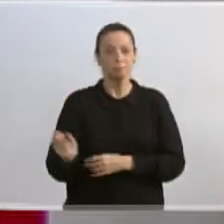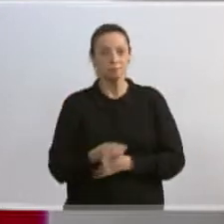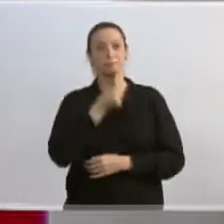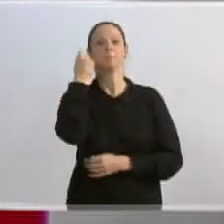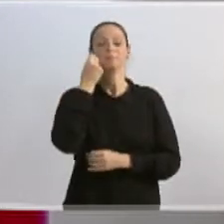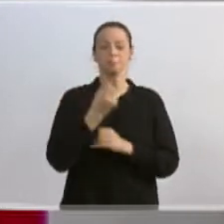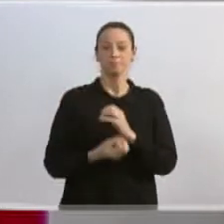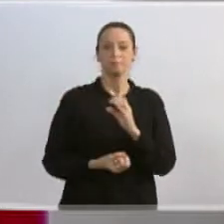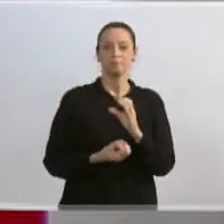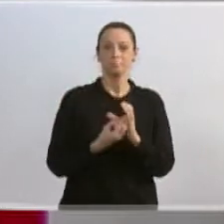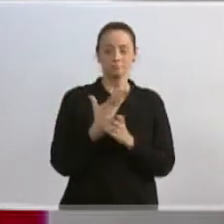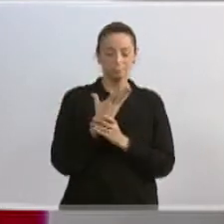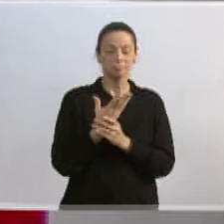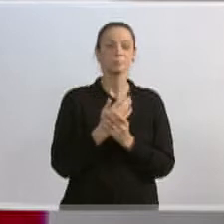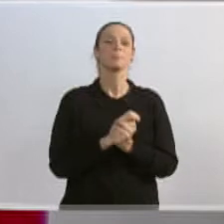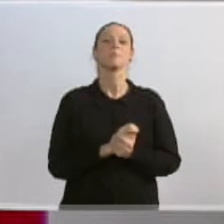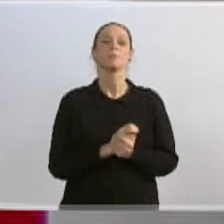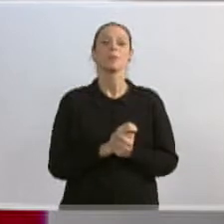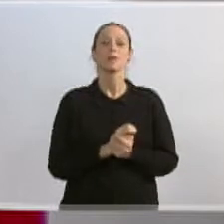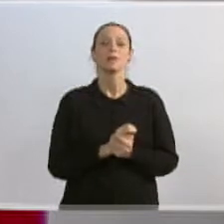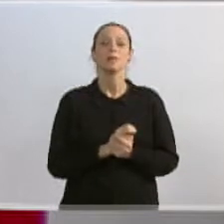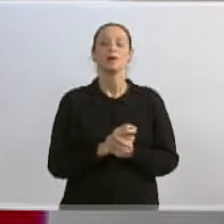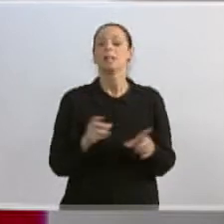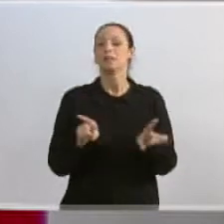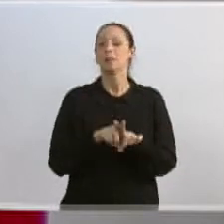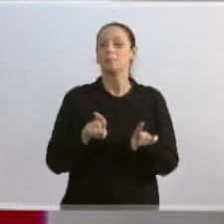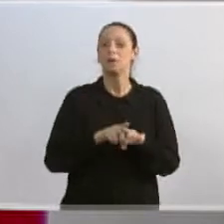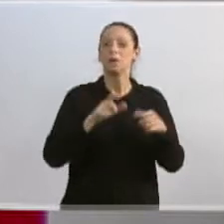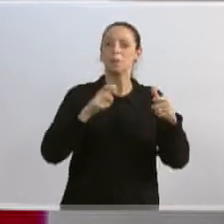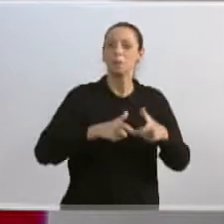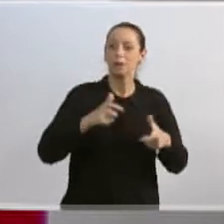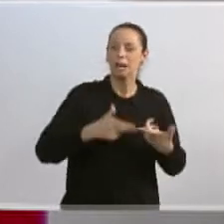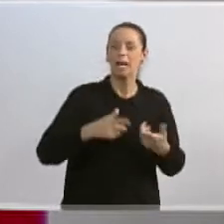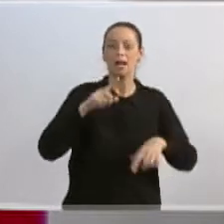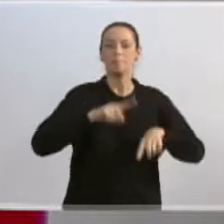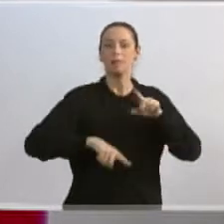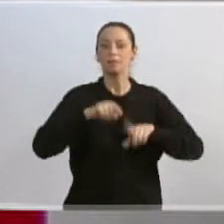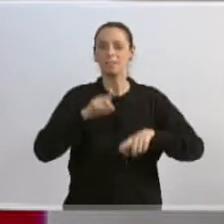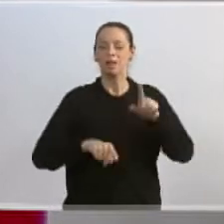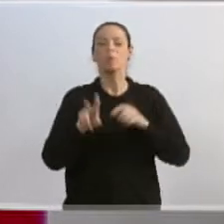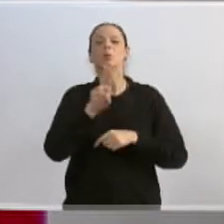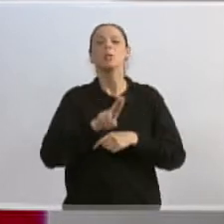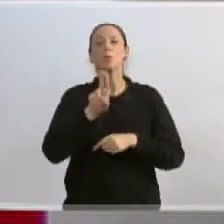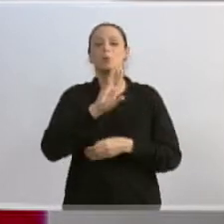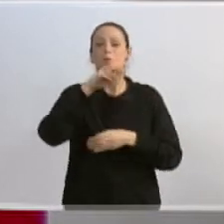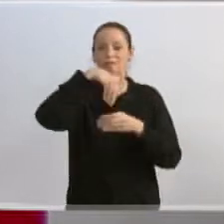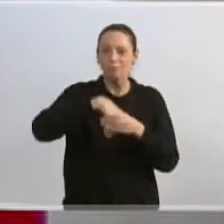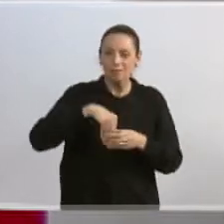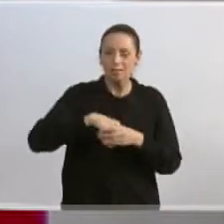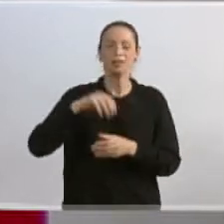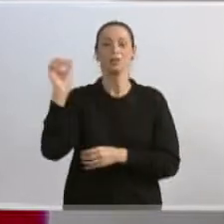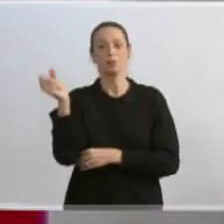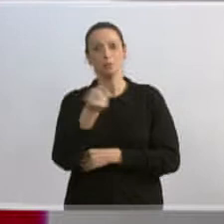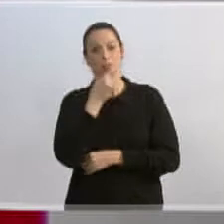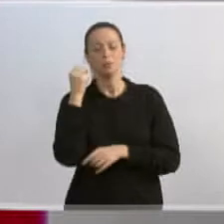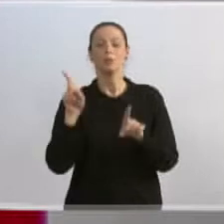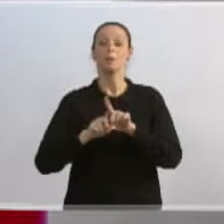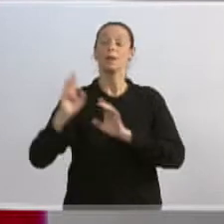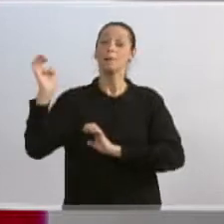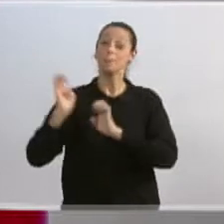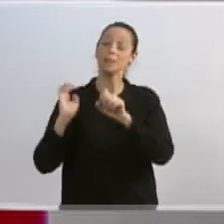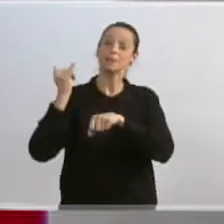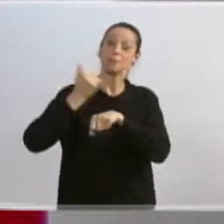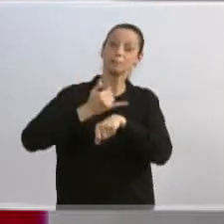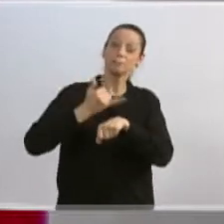ciclo de produção aqui com insumos maltaria agora o sindicato metal mecânico e elétrico começa a investir